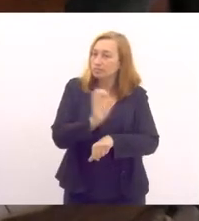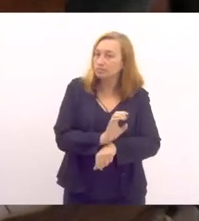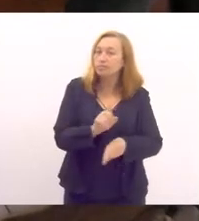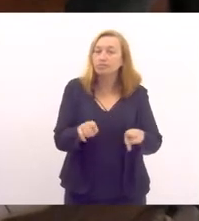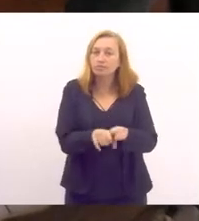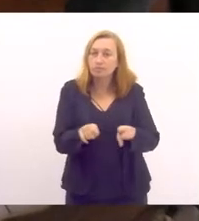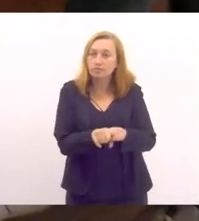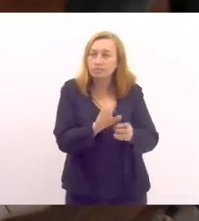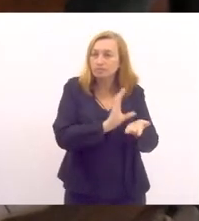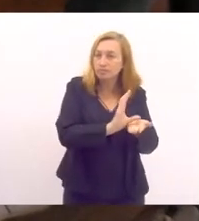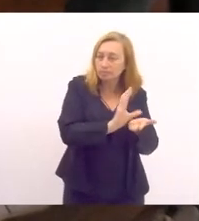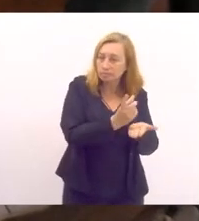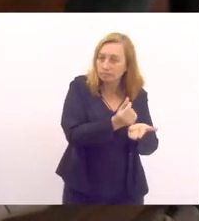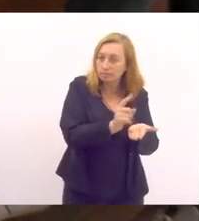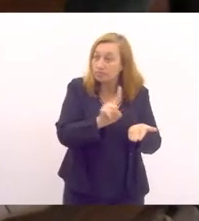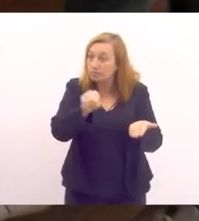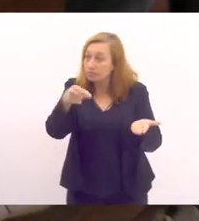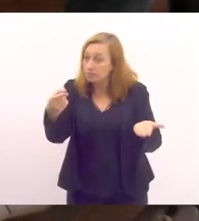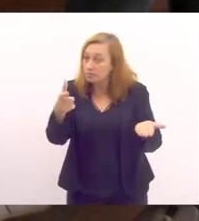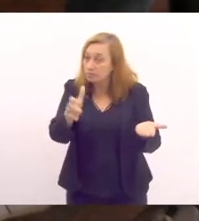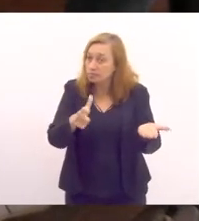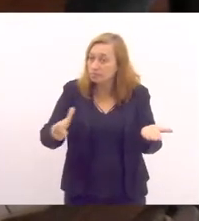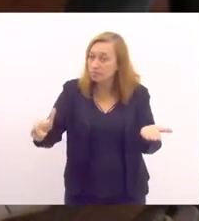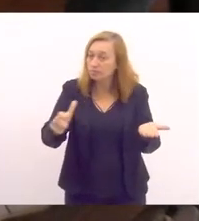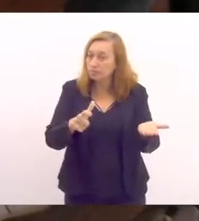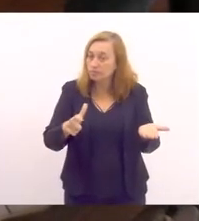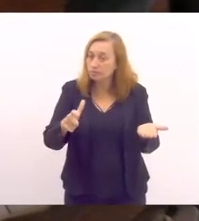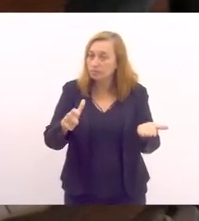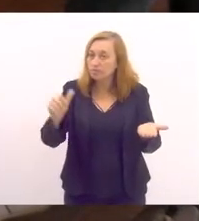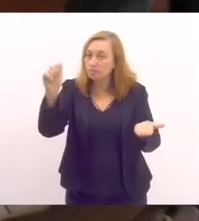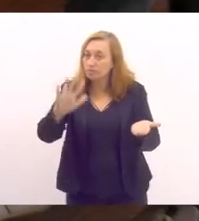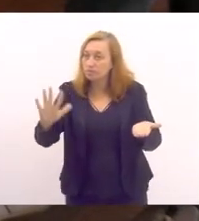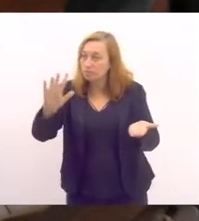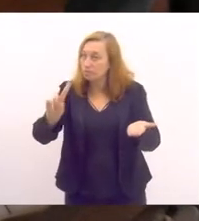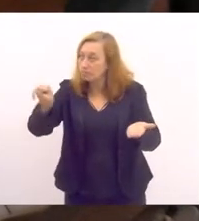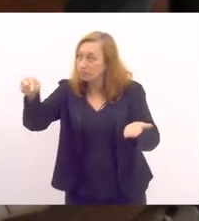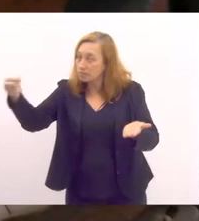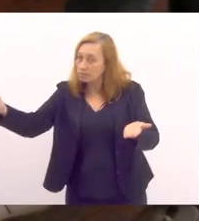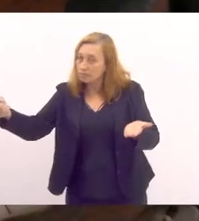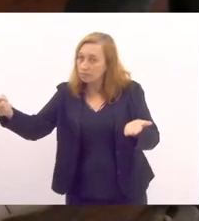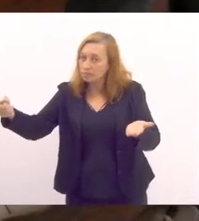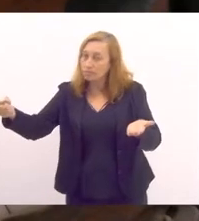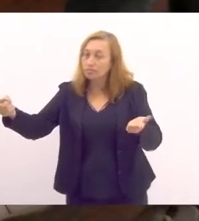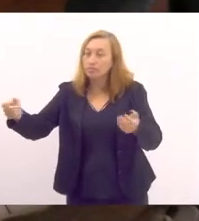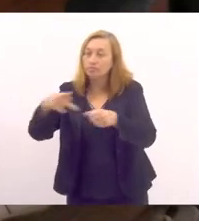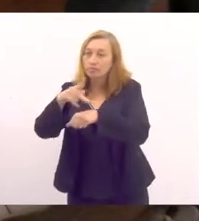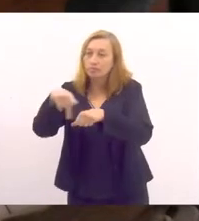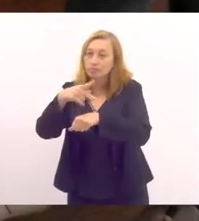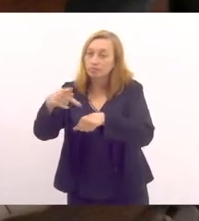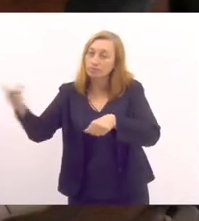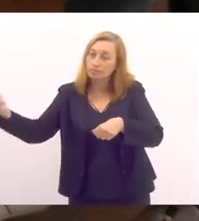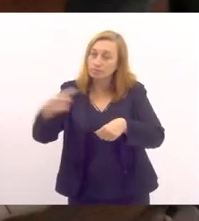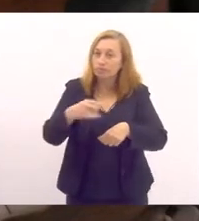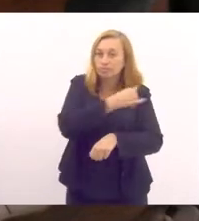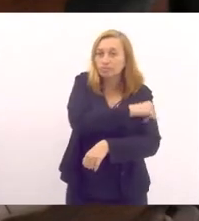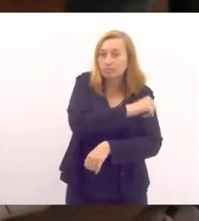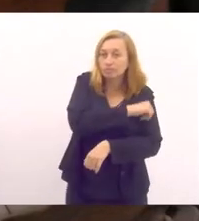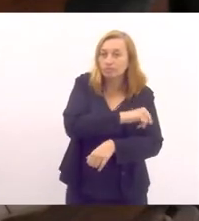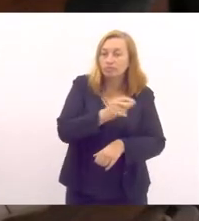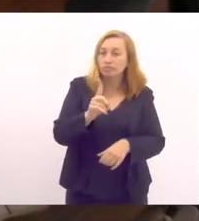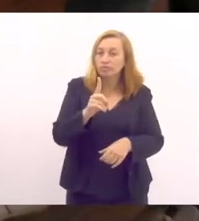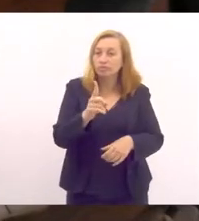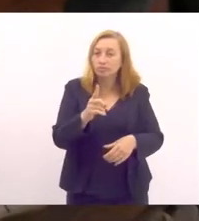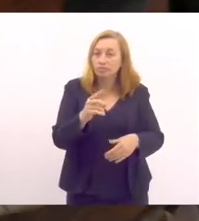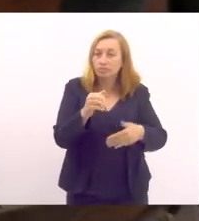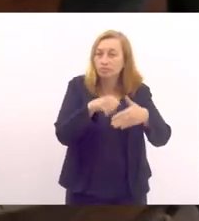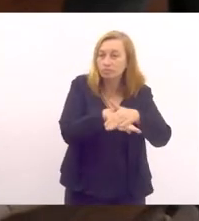que possam vir de outros entes nacionais e internacionais para o Rio de Janeiro e que não caiam dentro de um caixa único